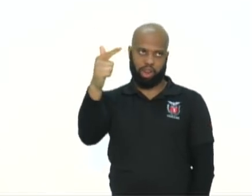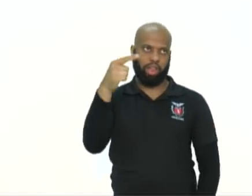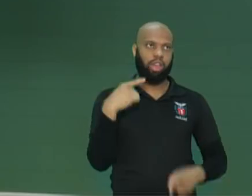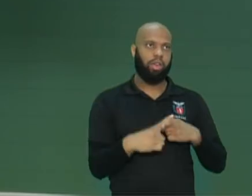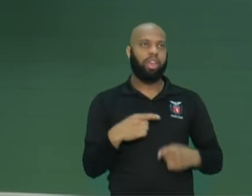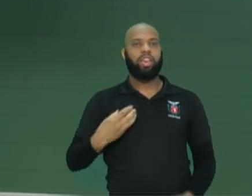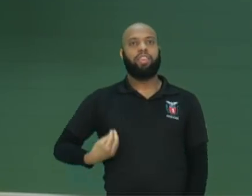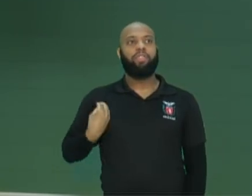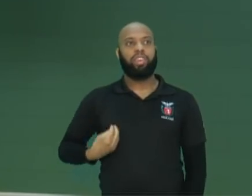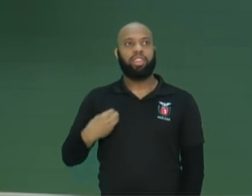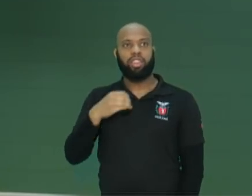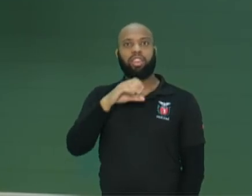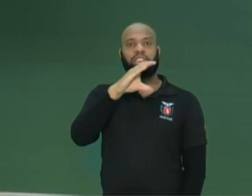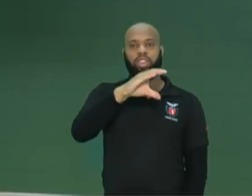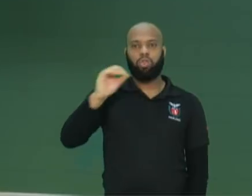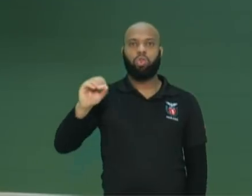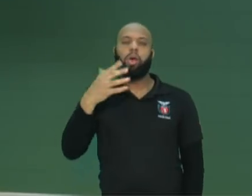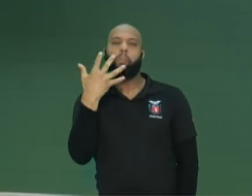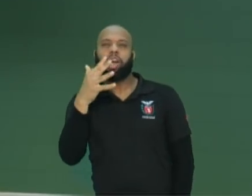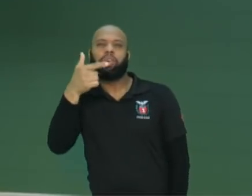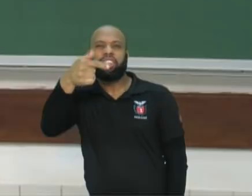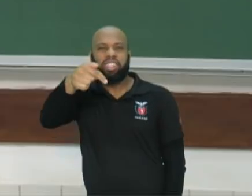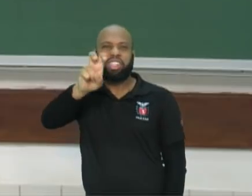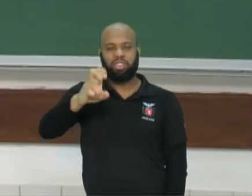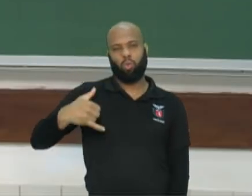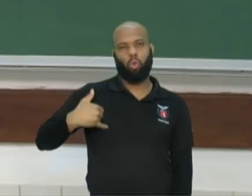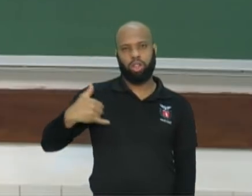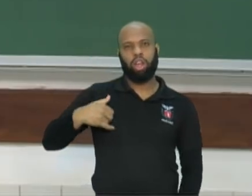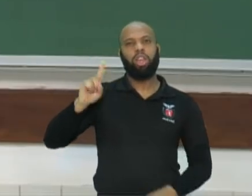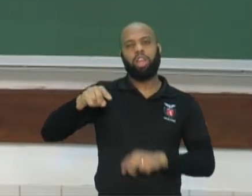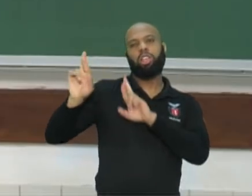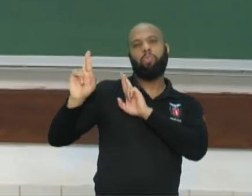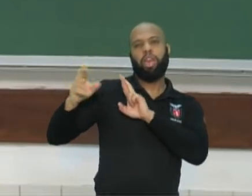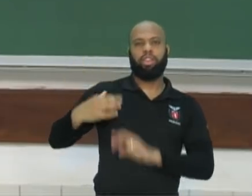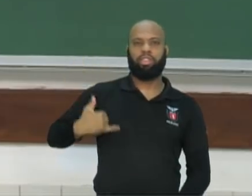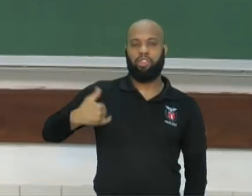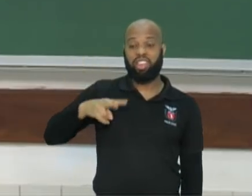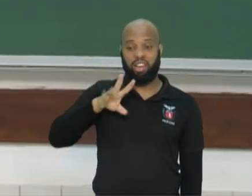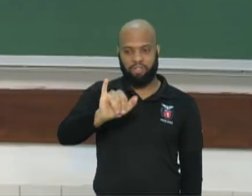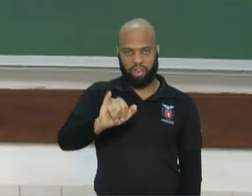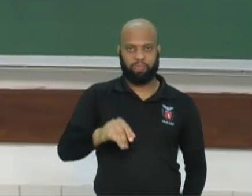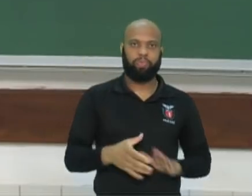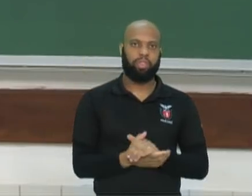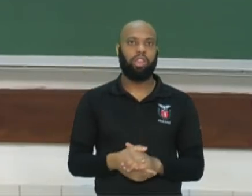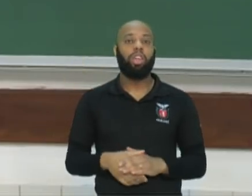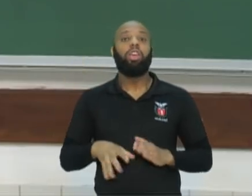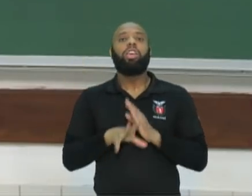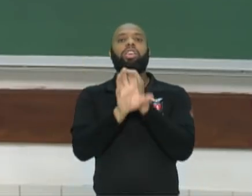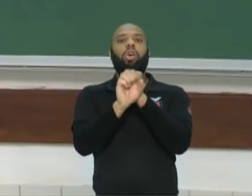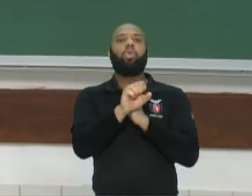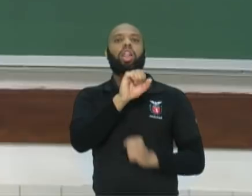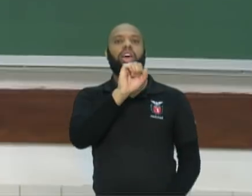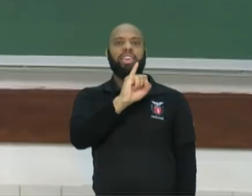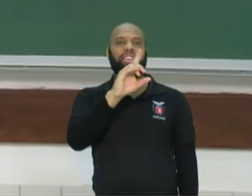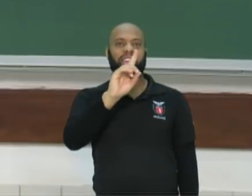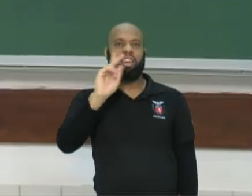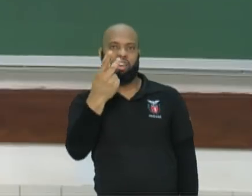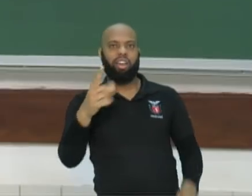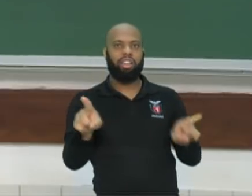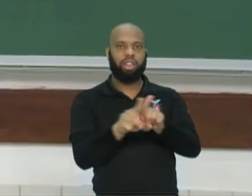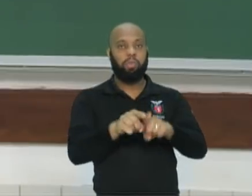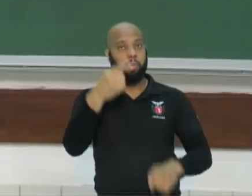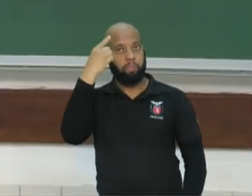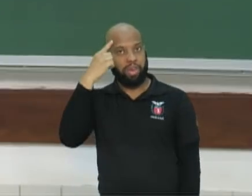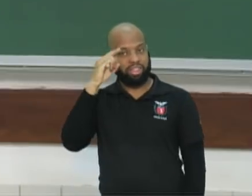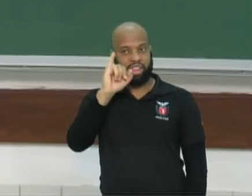em média as pessoas no centro-oeste? 75 anos, essa é a expectativa de vida. Para a gente calcular o IDH, para pensar no